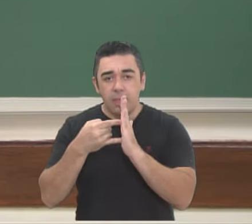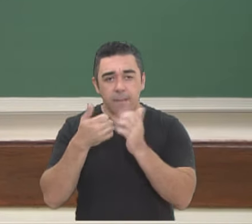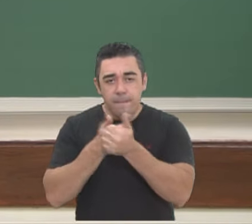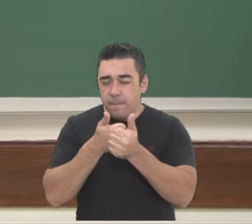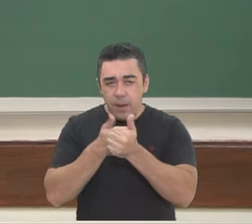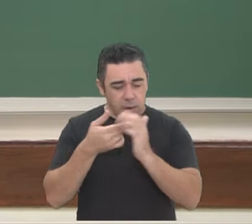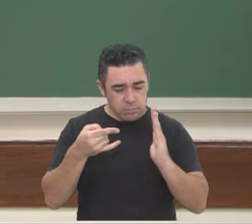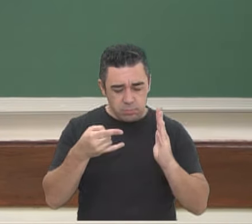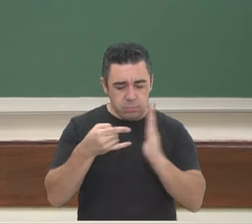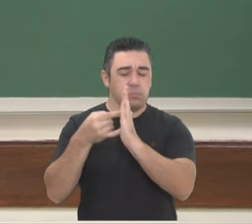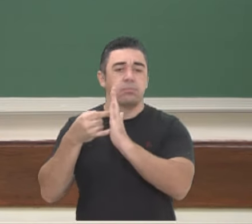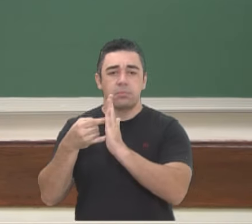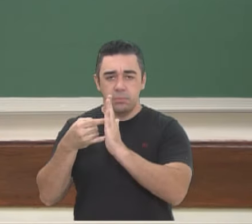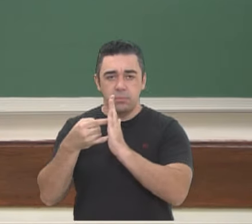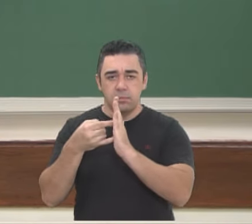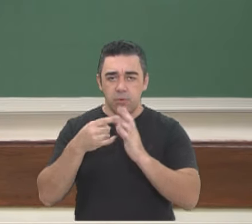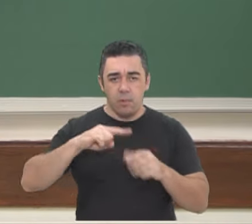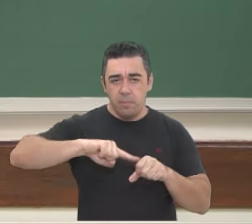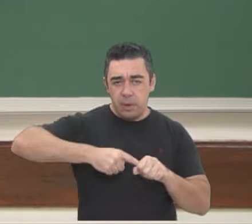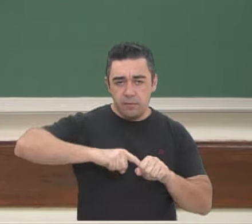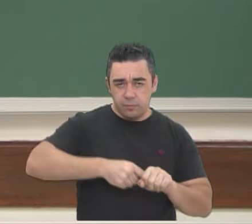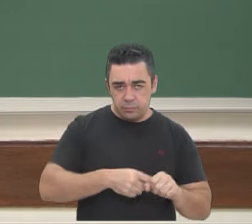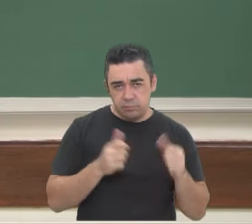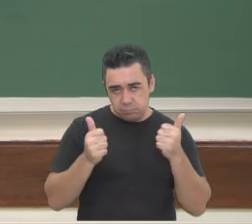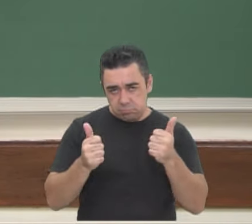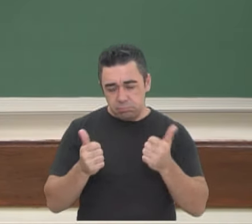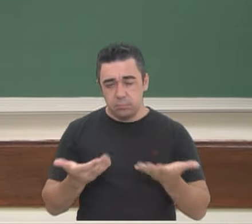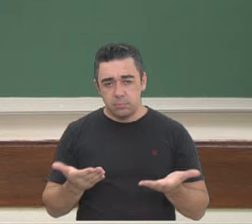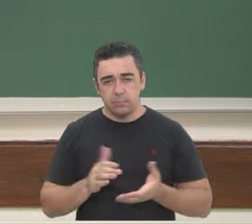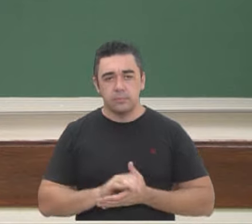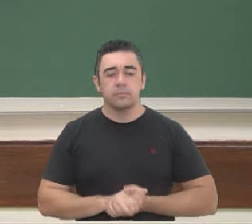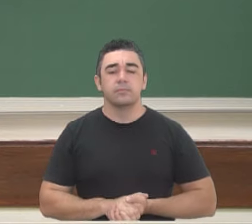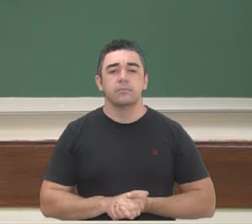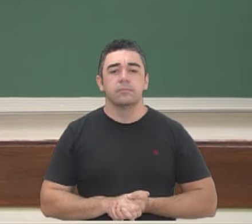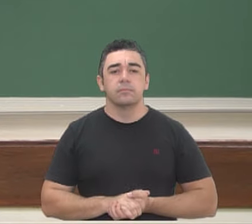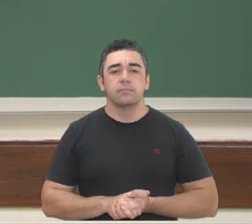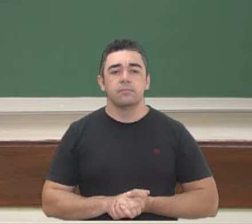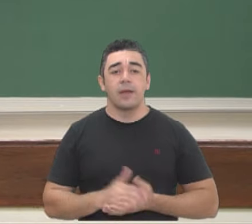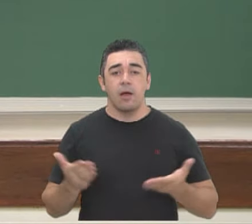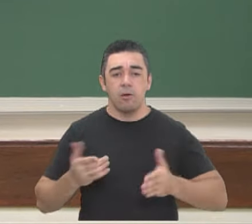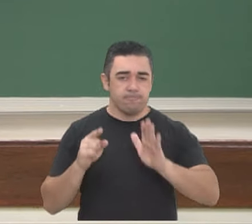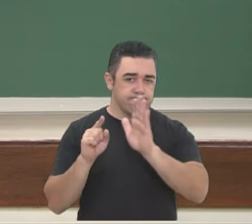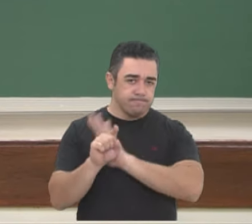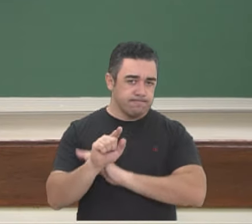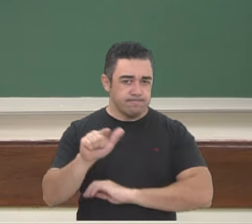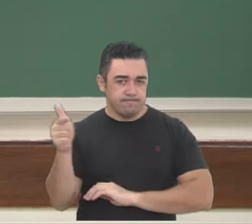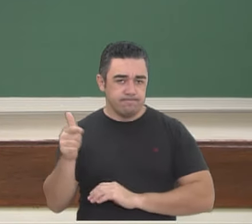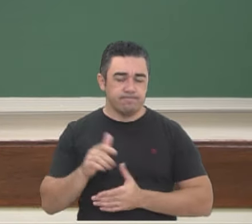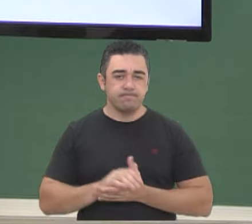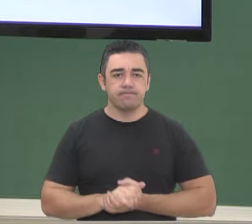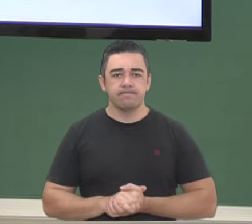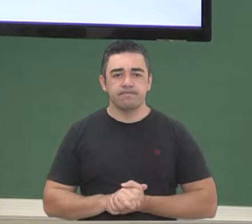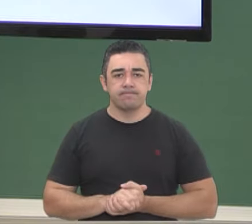ele vai atrair esse parafuso beleza vamos para a próxima